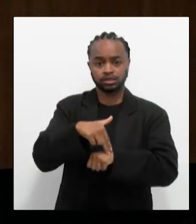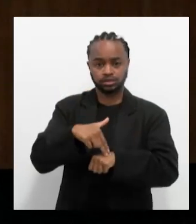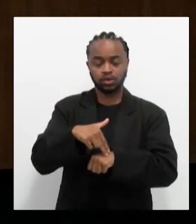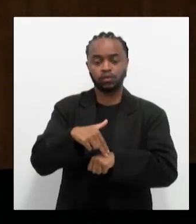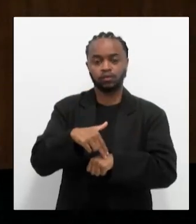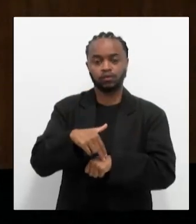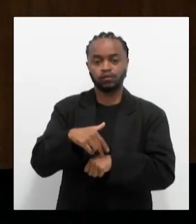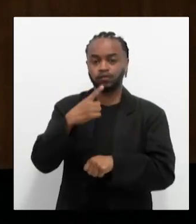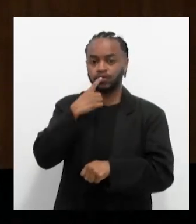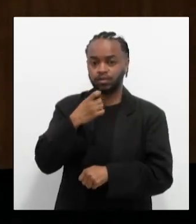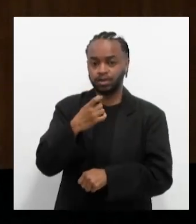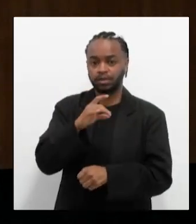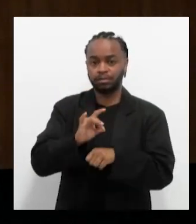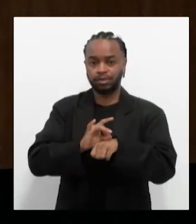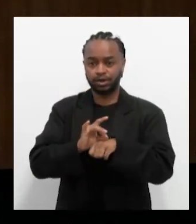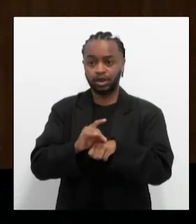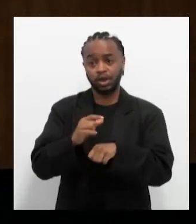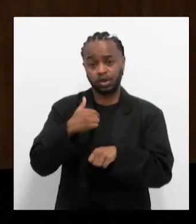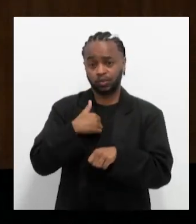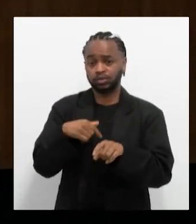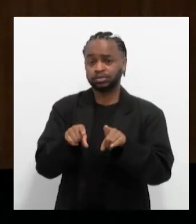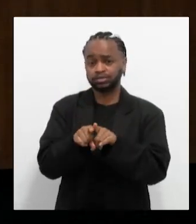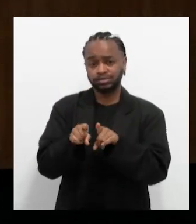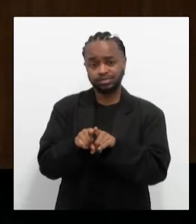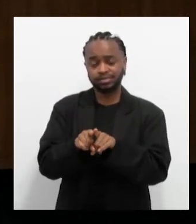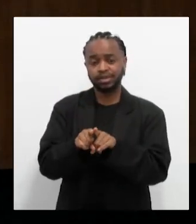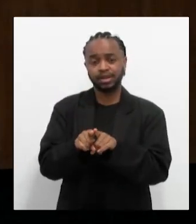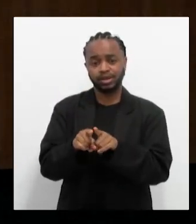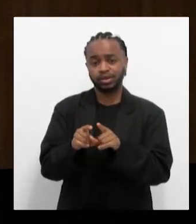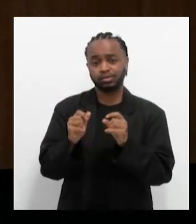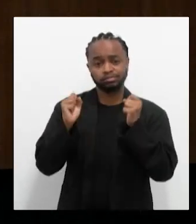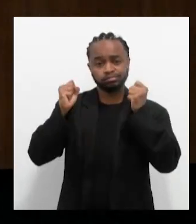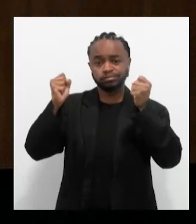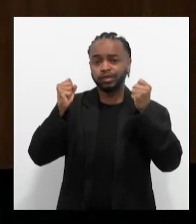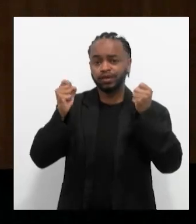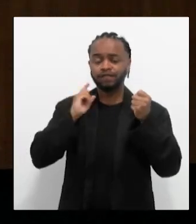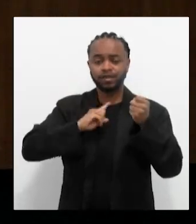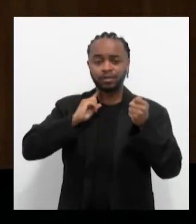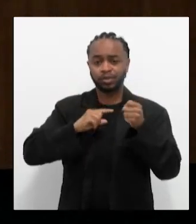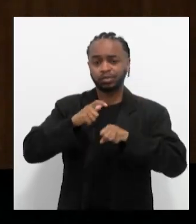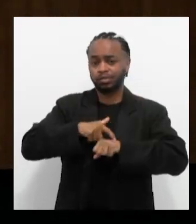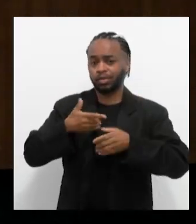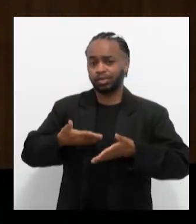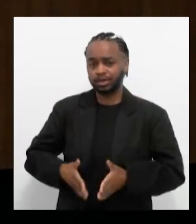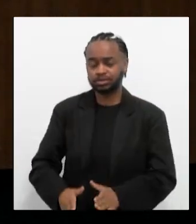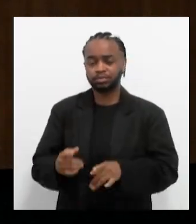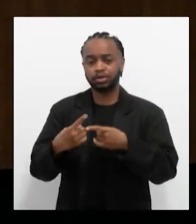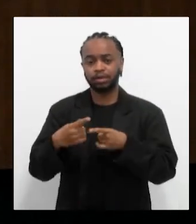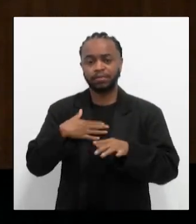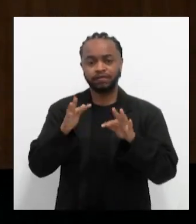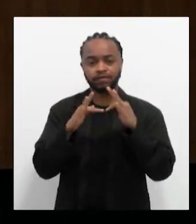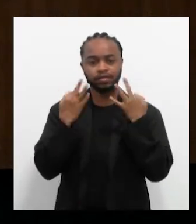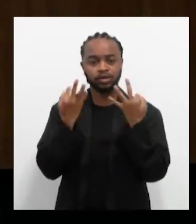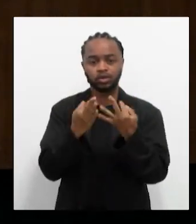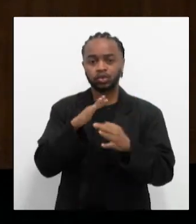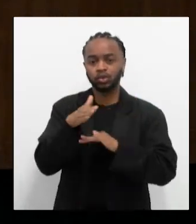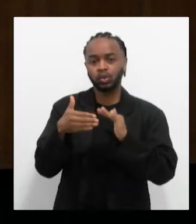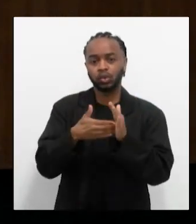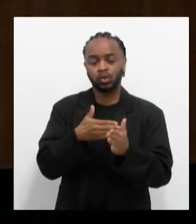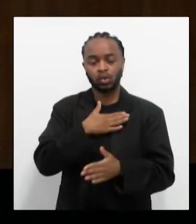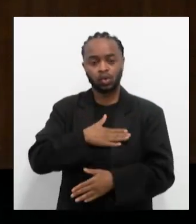rubro-negra. Eu que sou rubro-negra desde que nasci, porque minha família toda é rubro-negra.